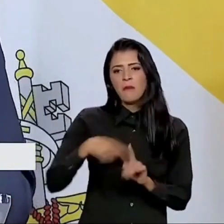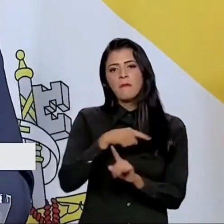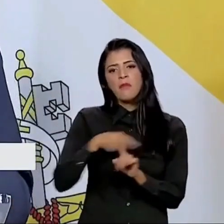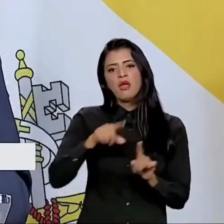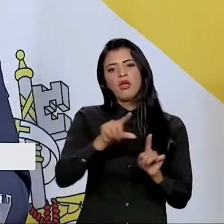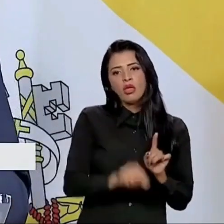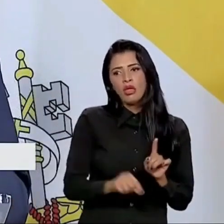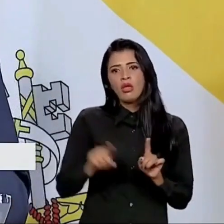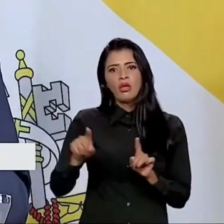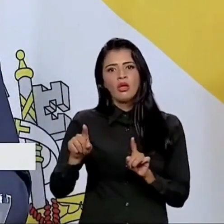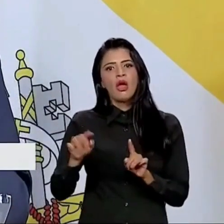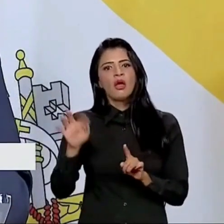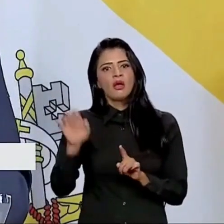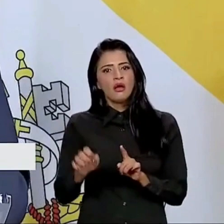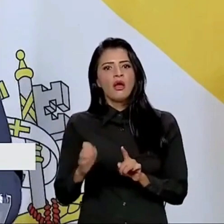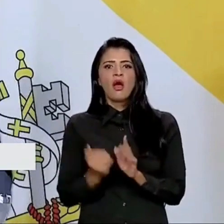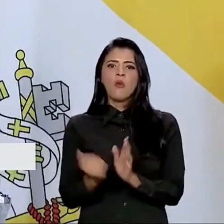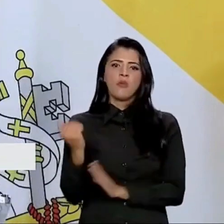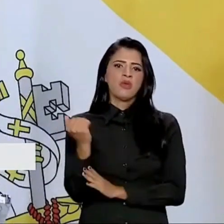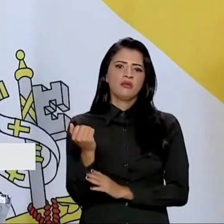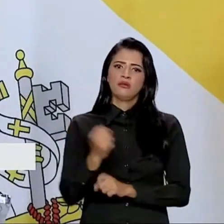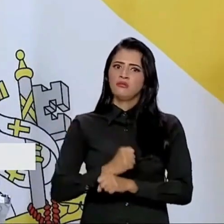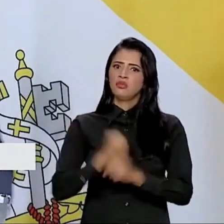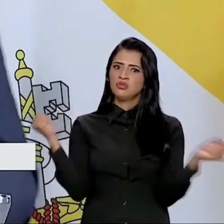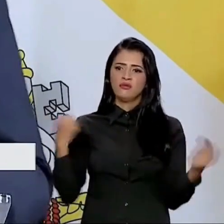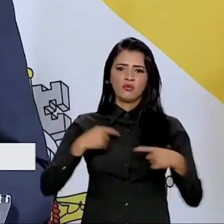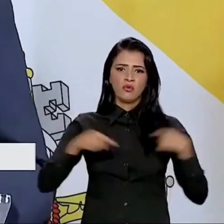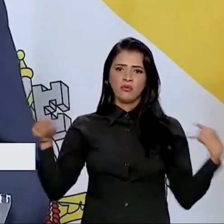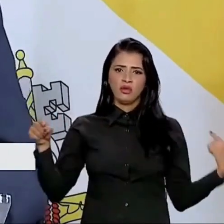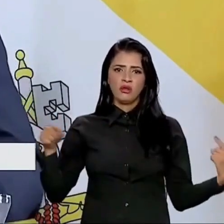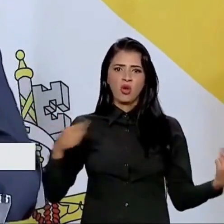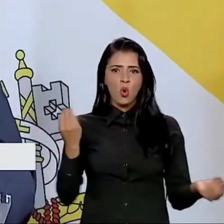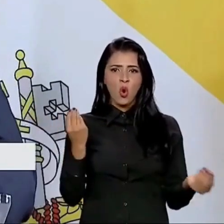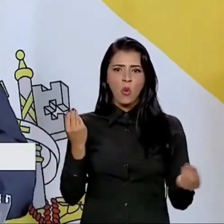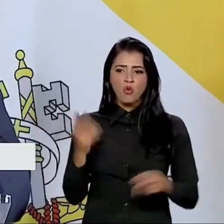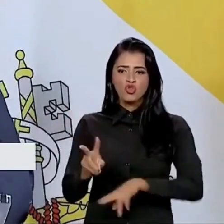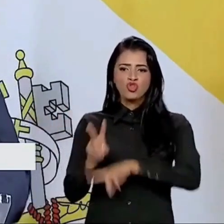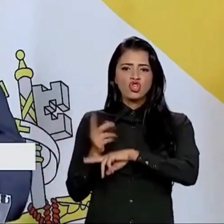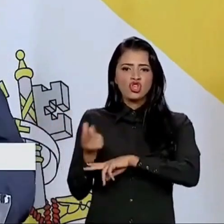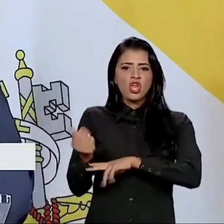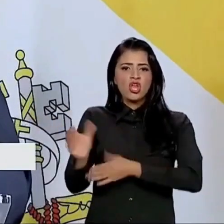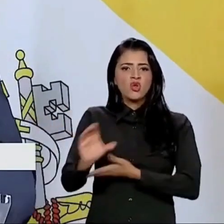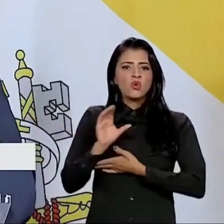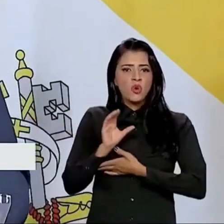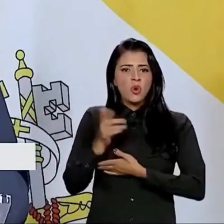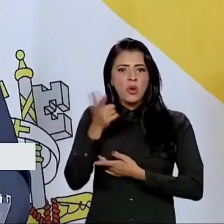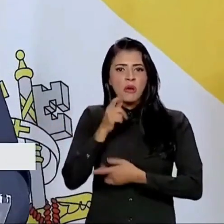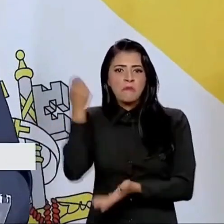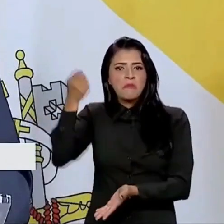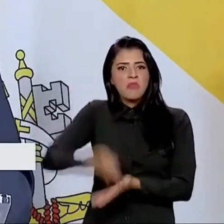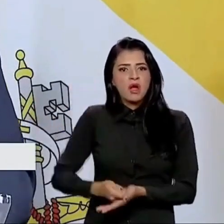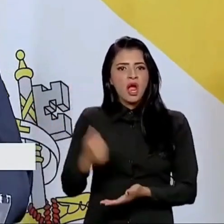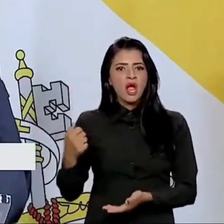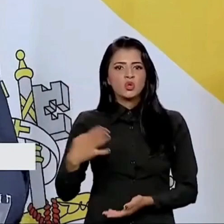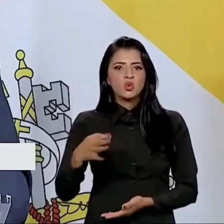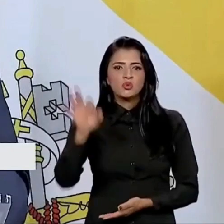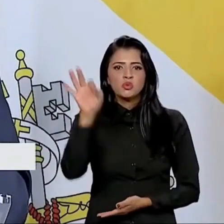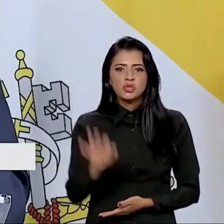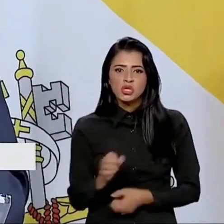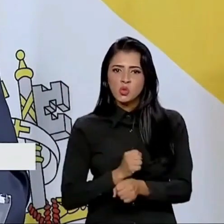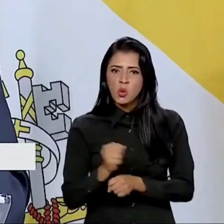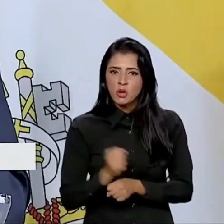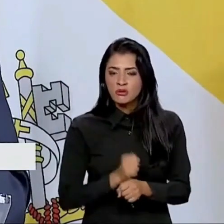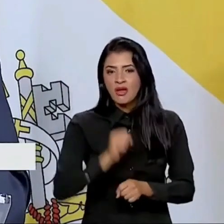aumenta o juro real no país. Não é possível ninguém tomar dinheiro emprestado para pagar 14% ao ano, às